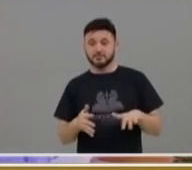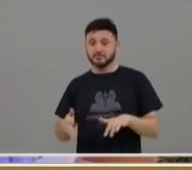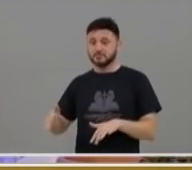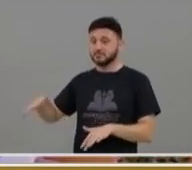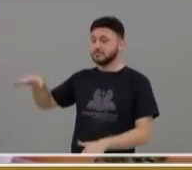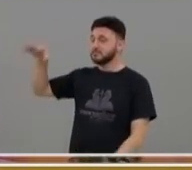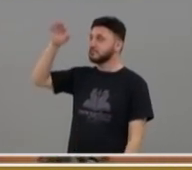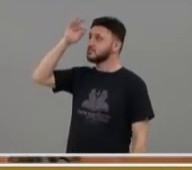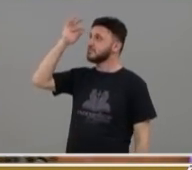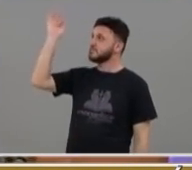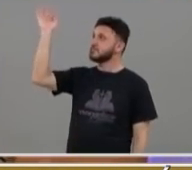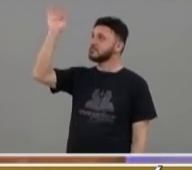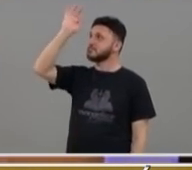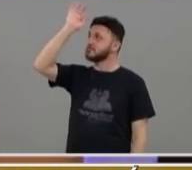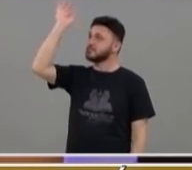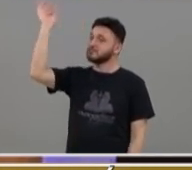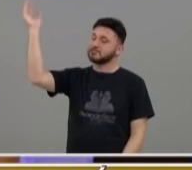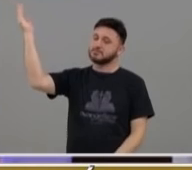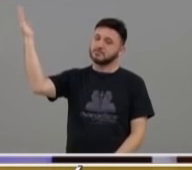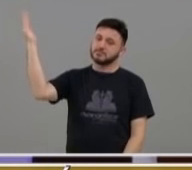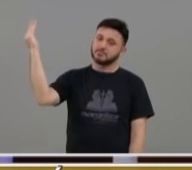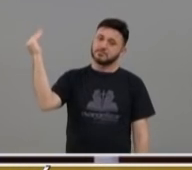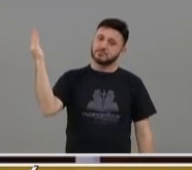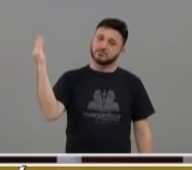Espírito Santo,